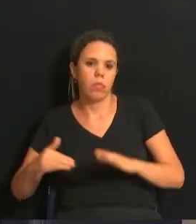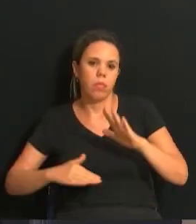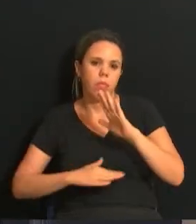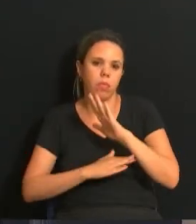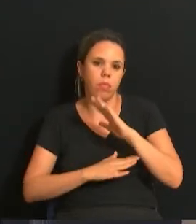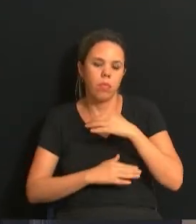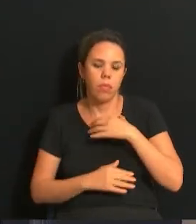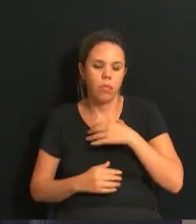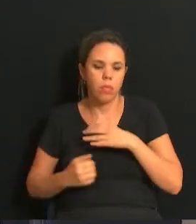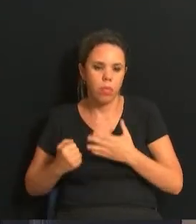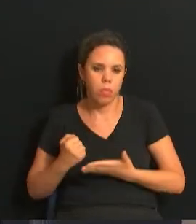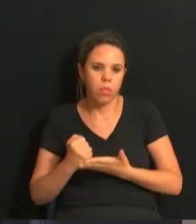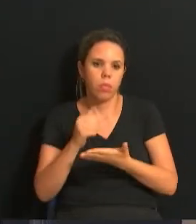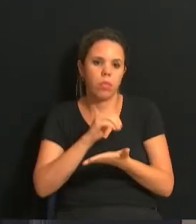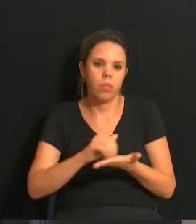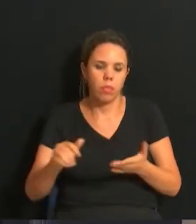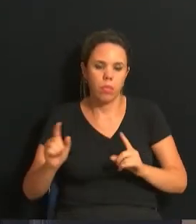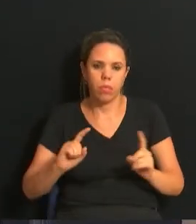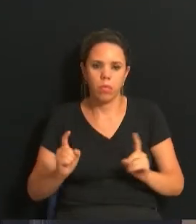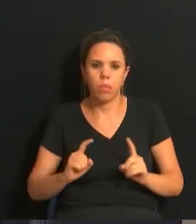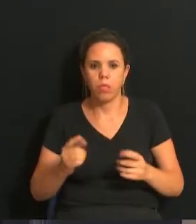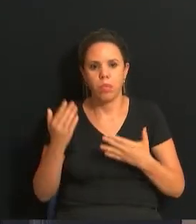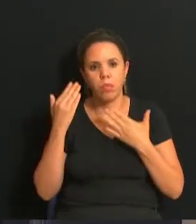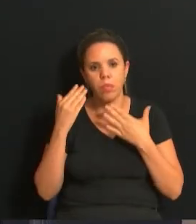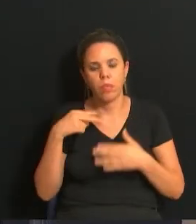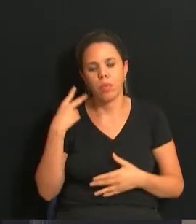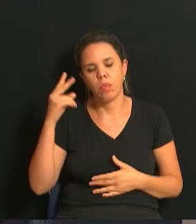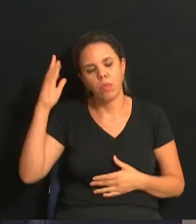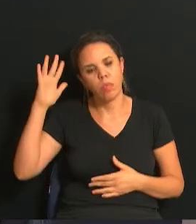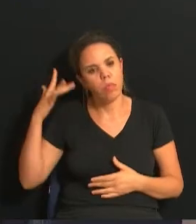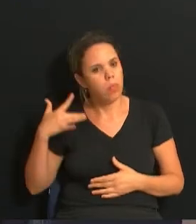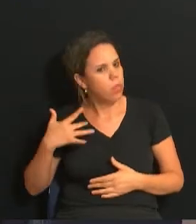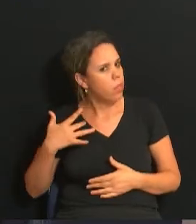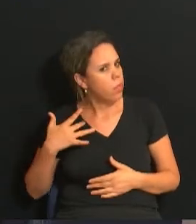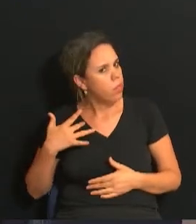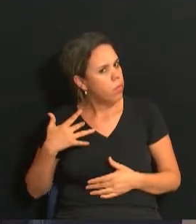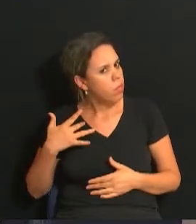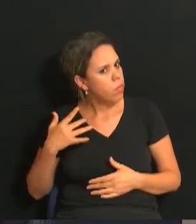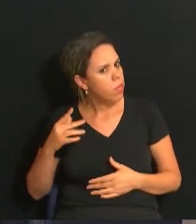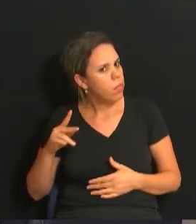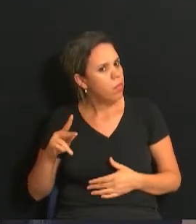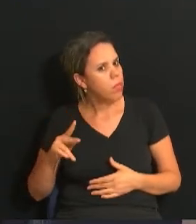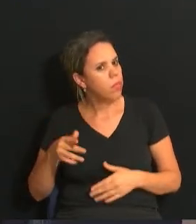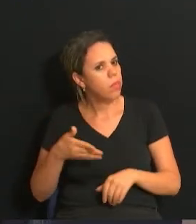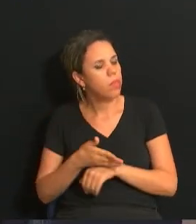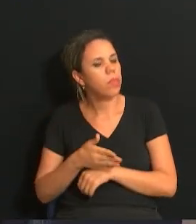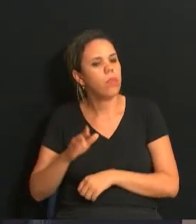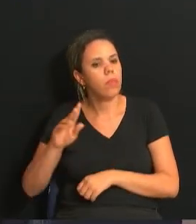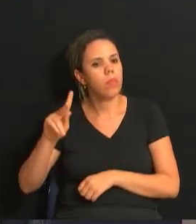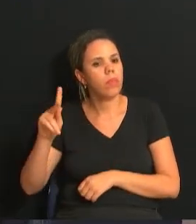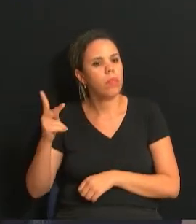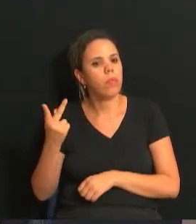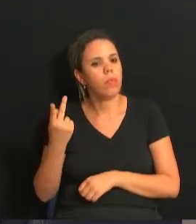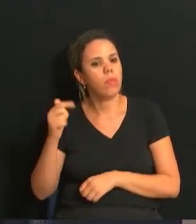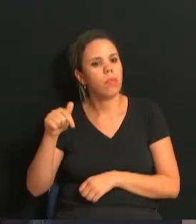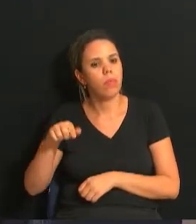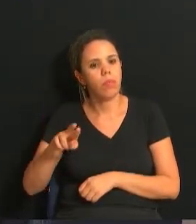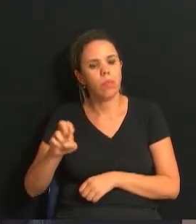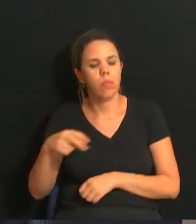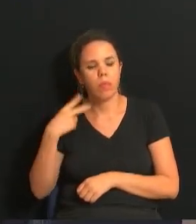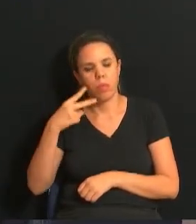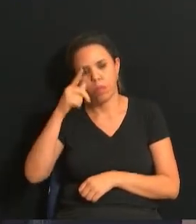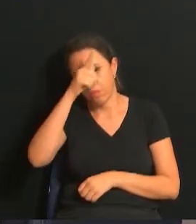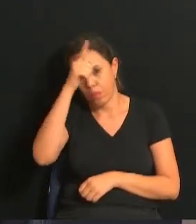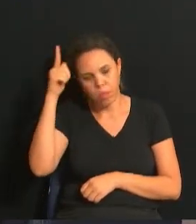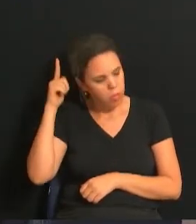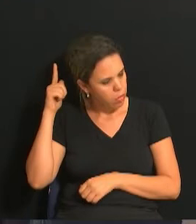que possibilitou essa reunião, agradeço a vereadora Guida Calista, agradeço a participação do mandato do vereador Gustavo Peta,